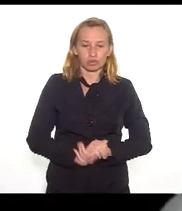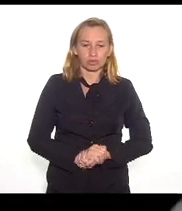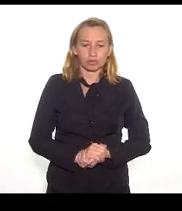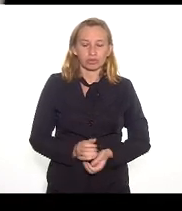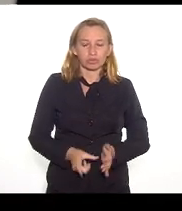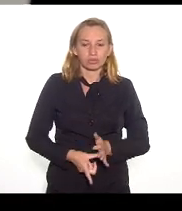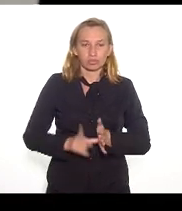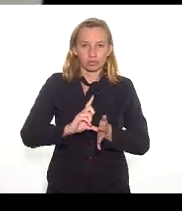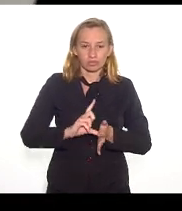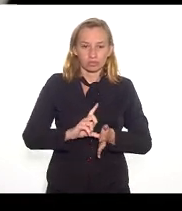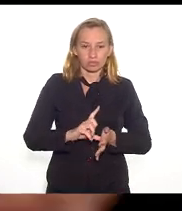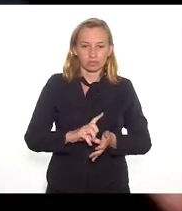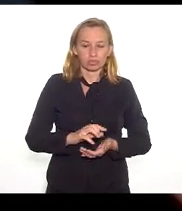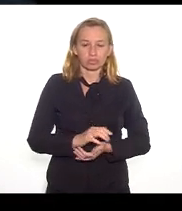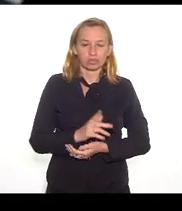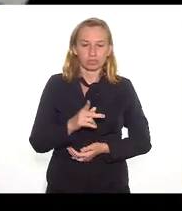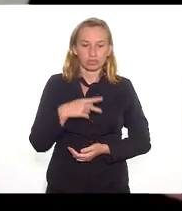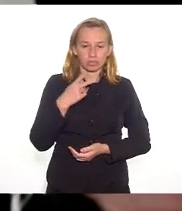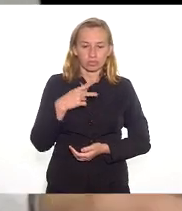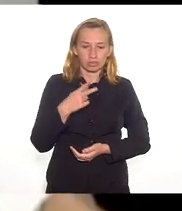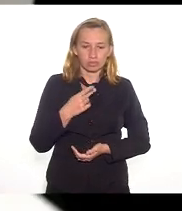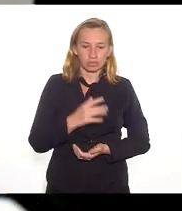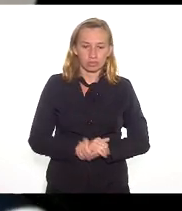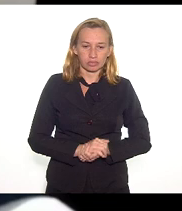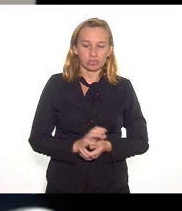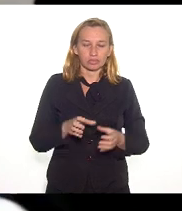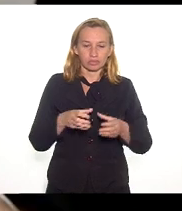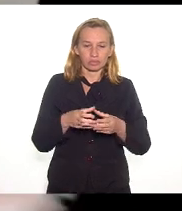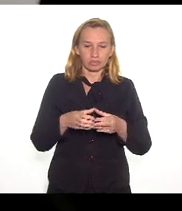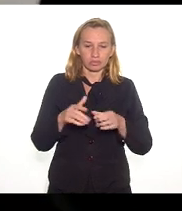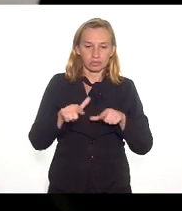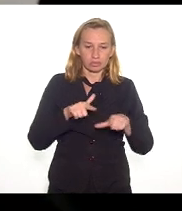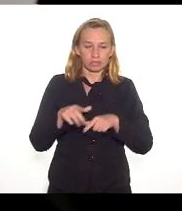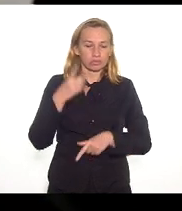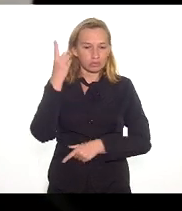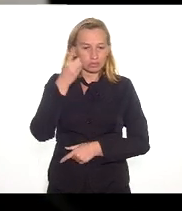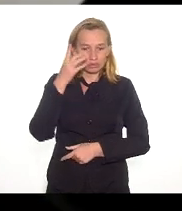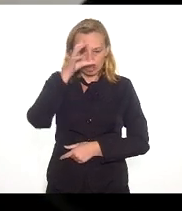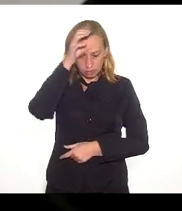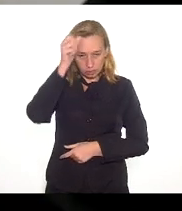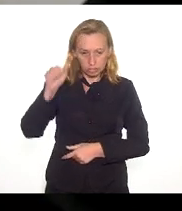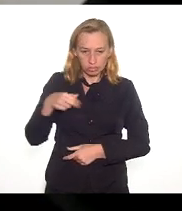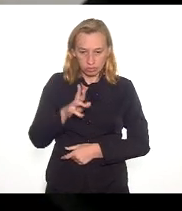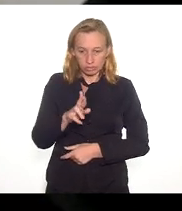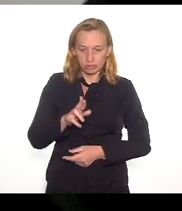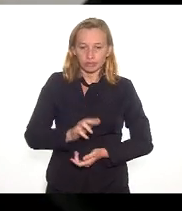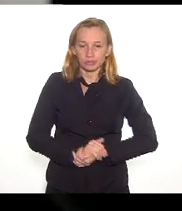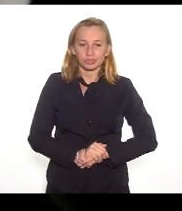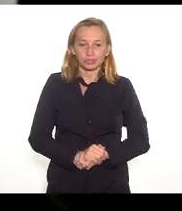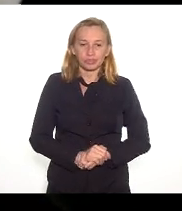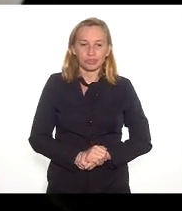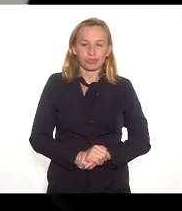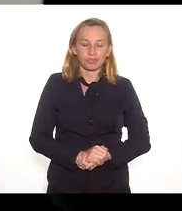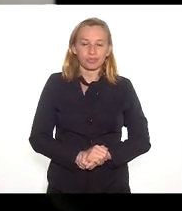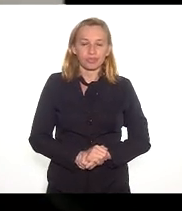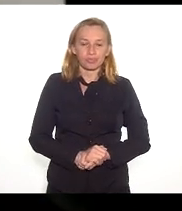Antes de passar a palavra e a condição dos trabalhos para a deputada Tia Ju, deputada